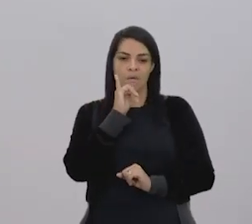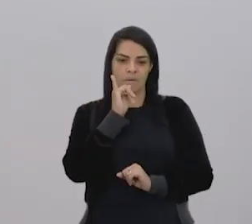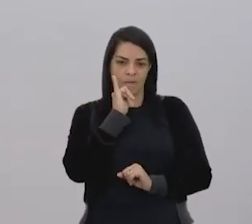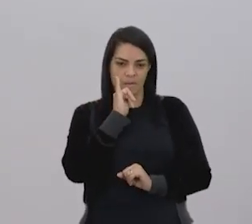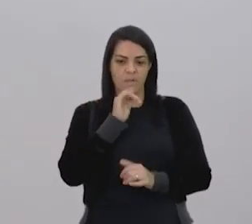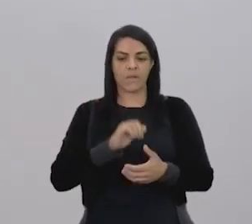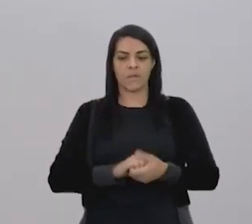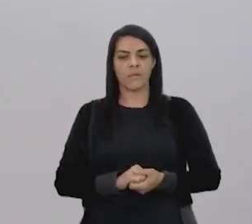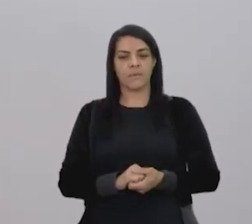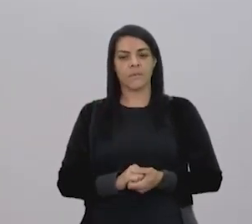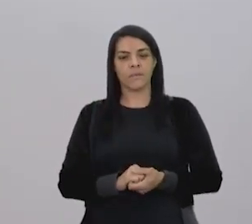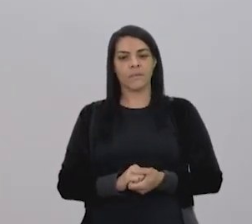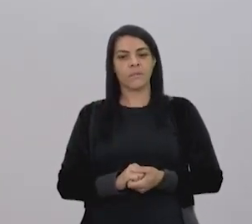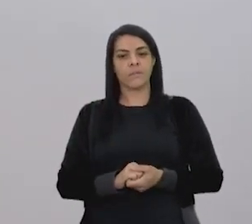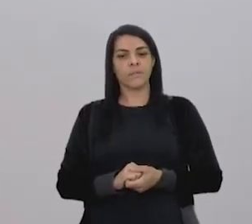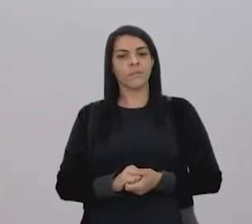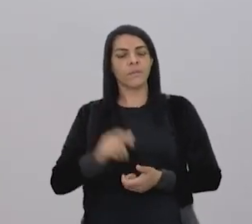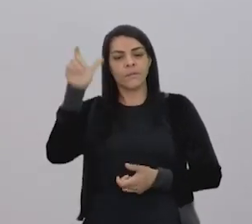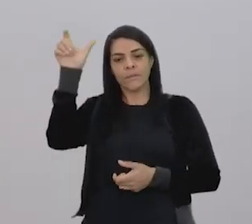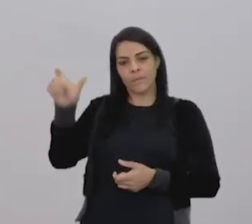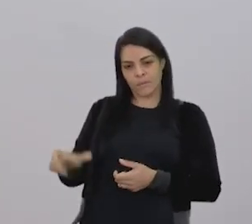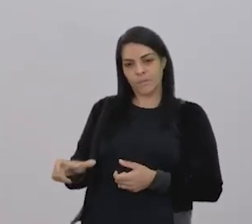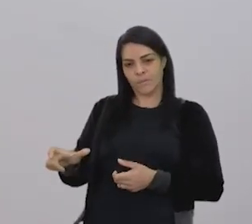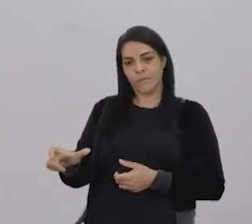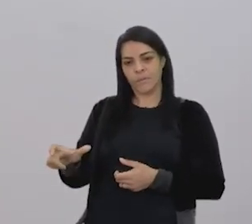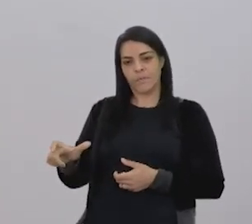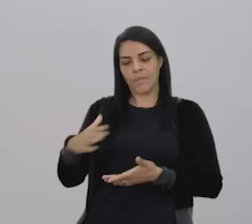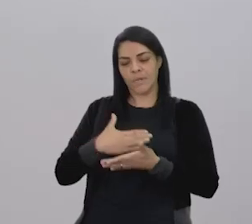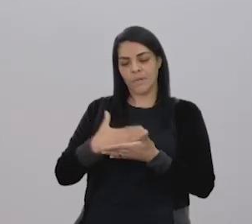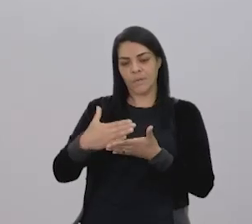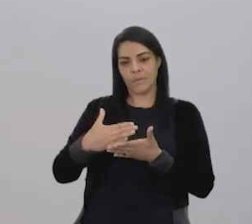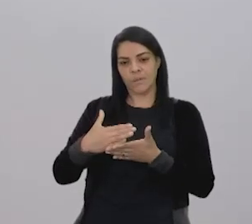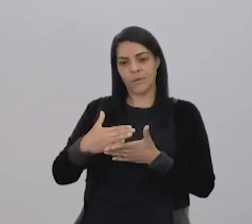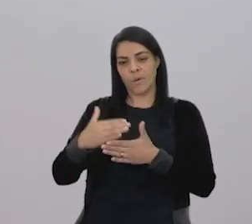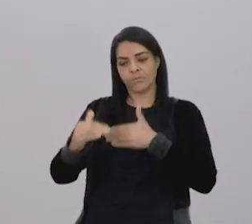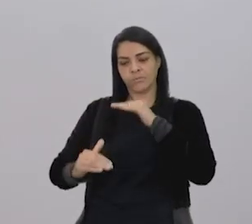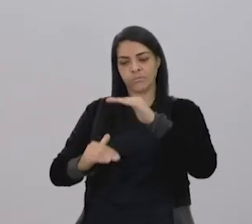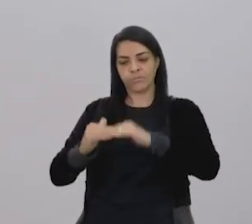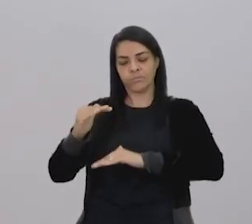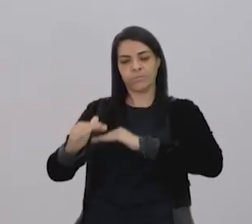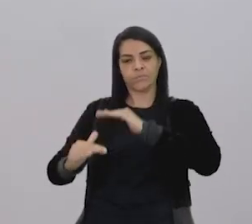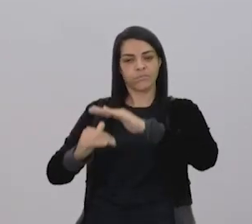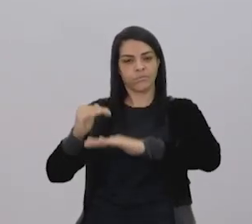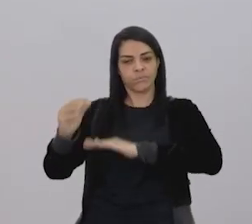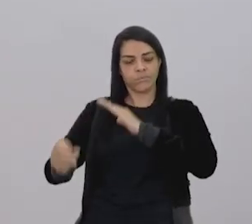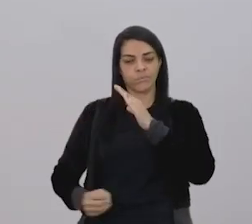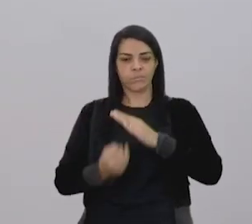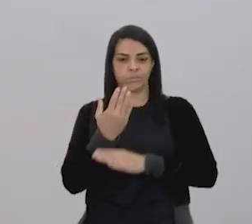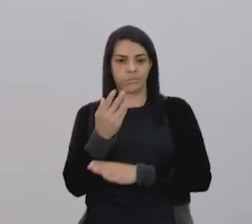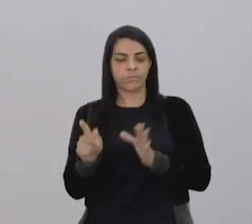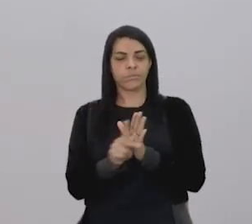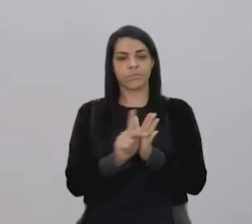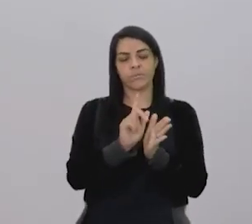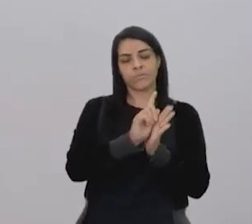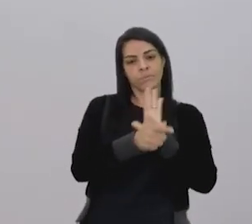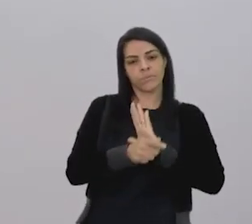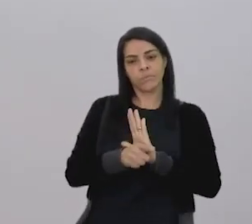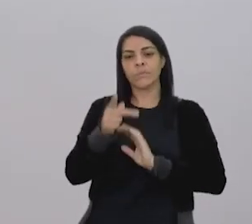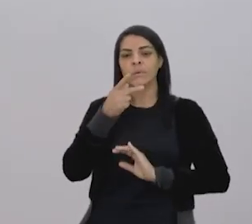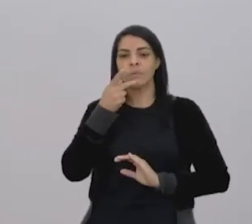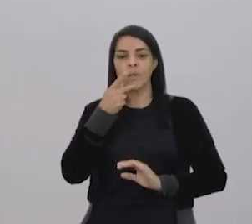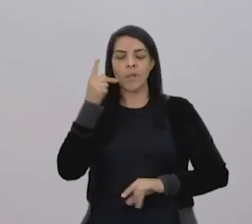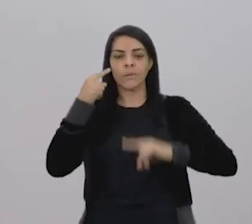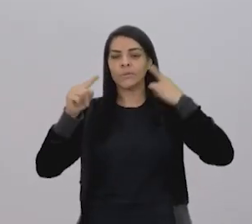Little Richard, que foi uma das pessoas que deu os primeiros passos na criação desse gênero, e a gente está falando de uma